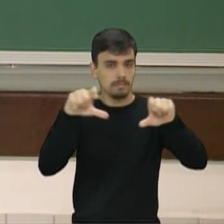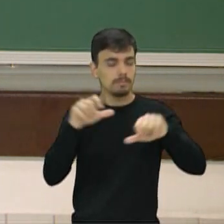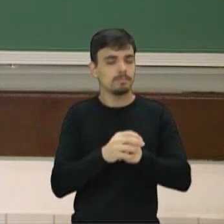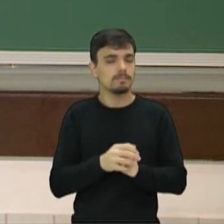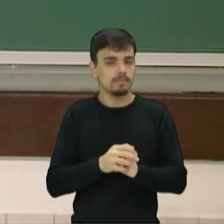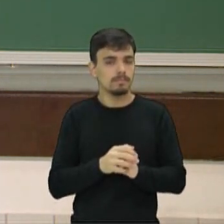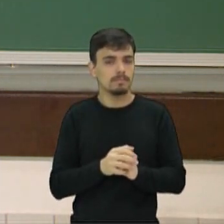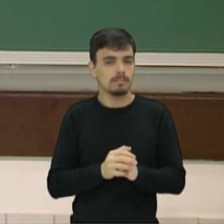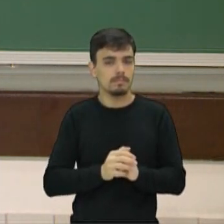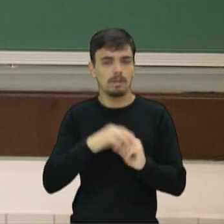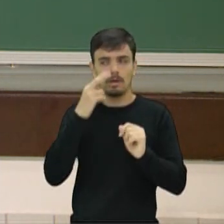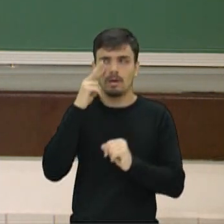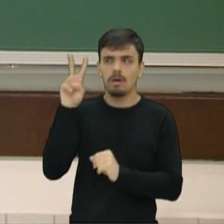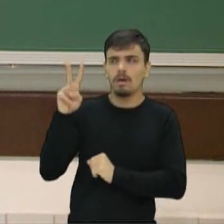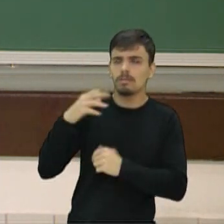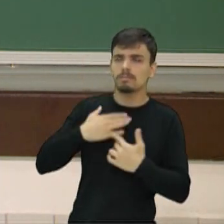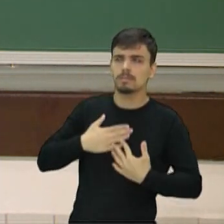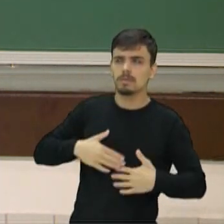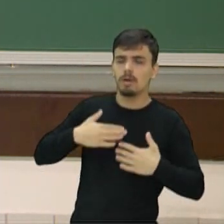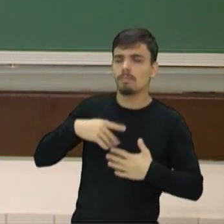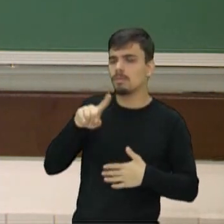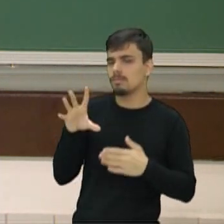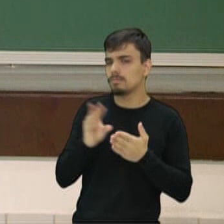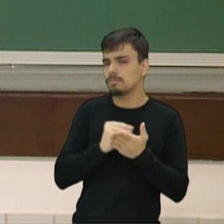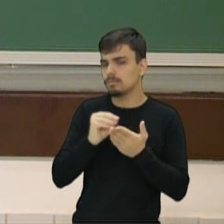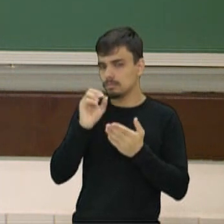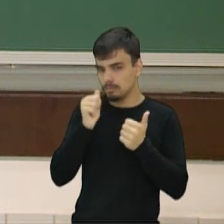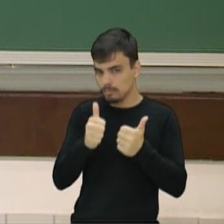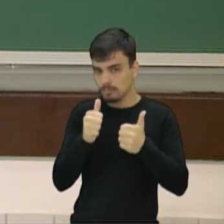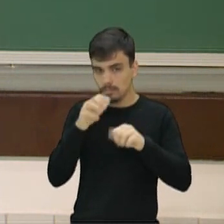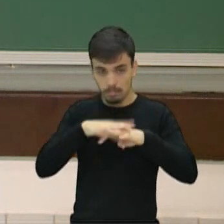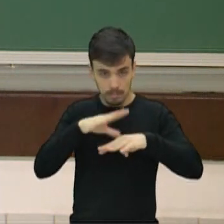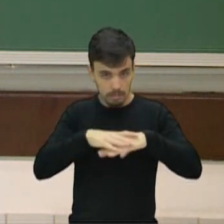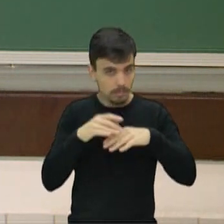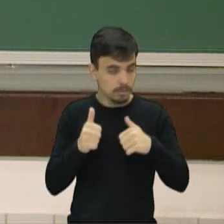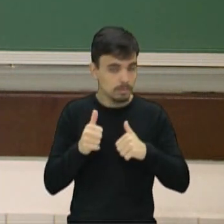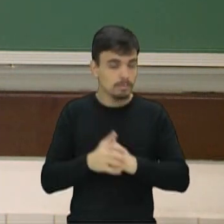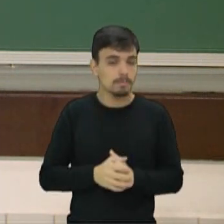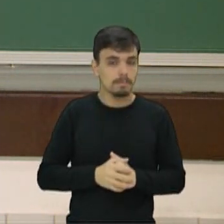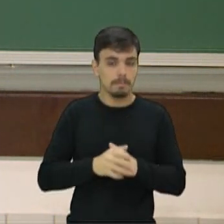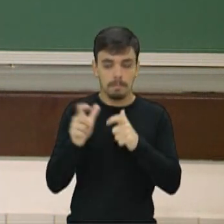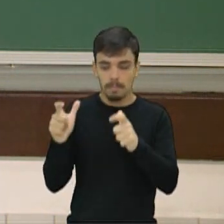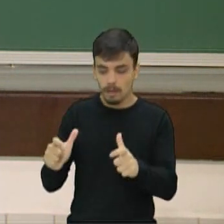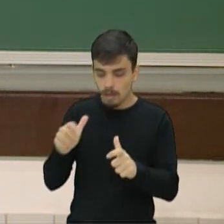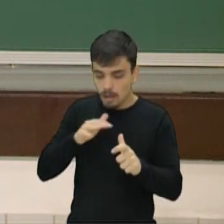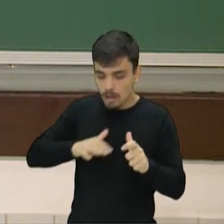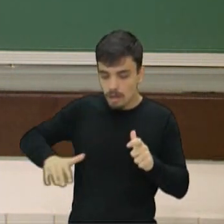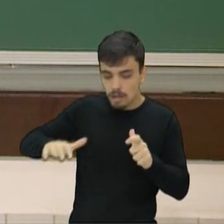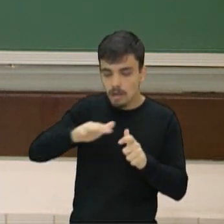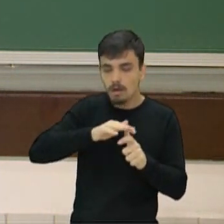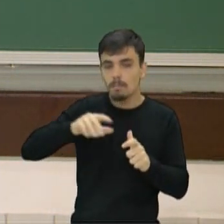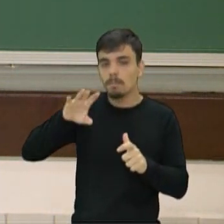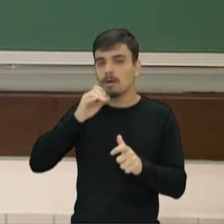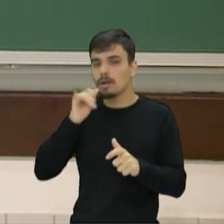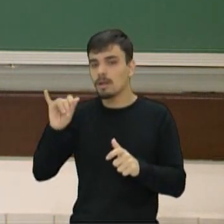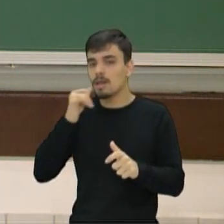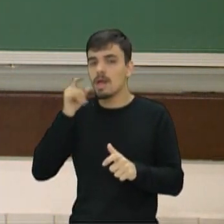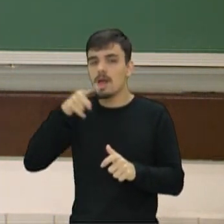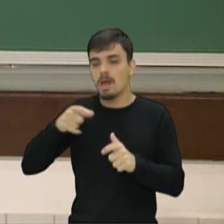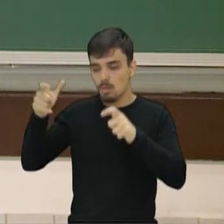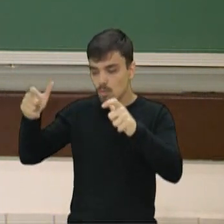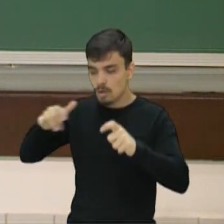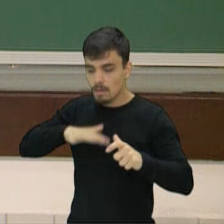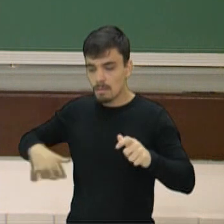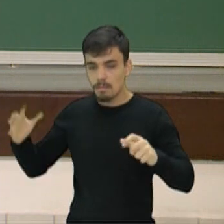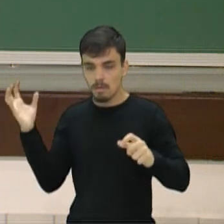equação. Dá uma olhadinha lá com calma, com certeza você anotou, é uma equação matemática. O campo elétrico, pessoal, é uma região de influência em torno